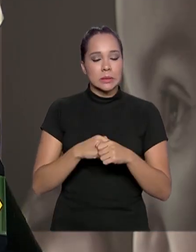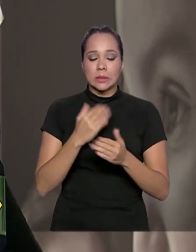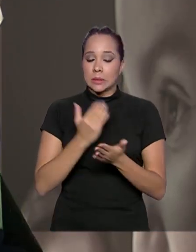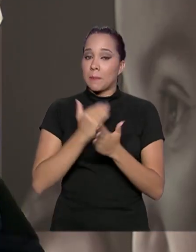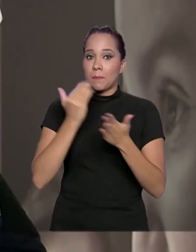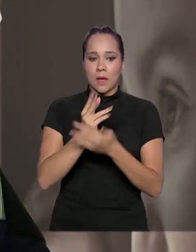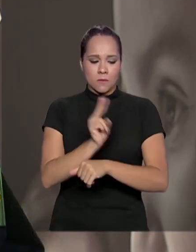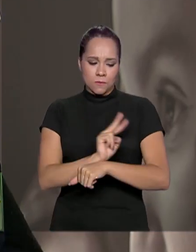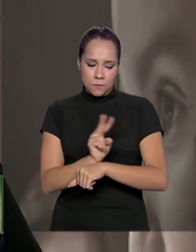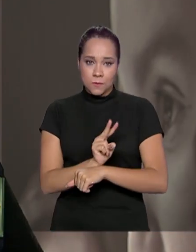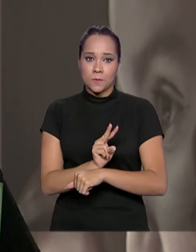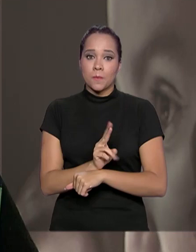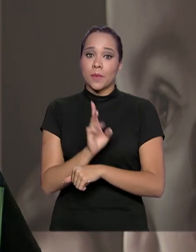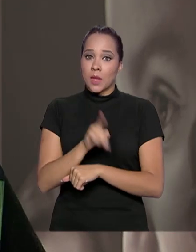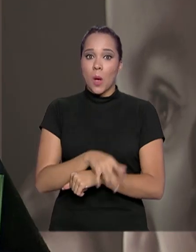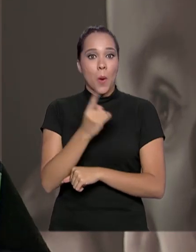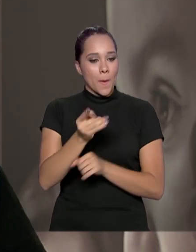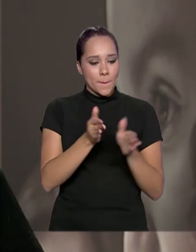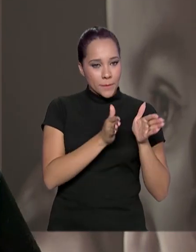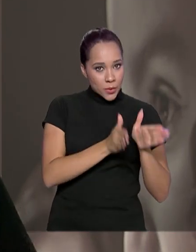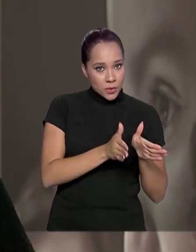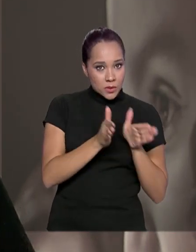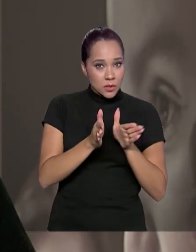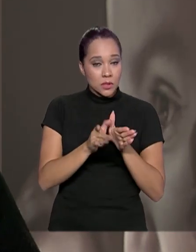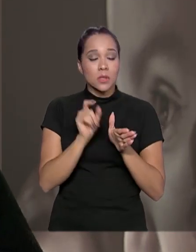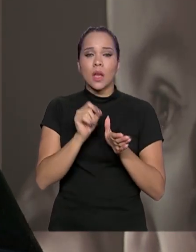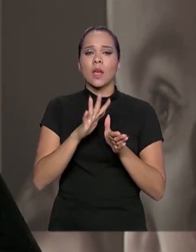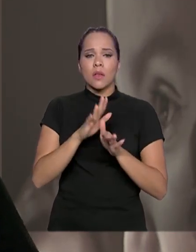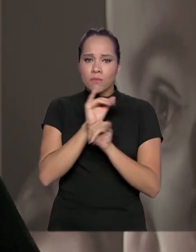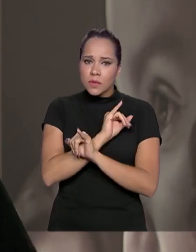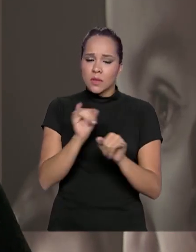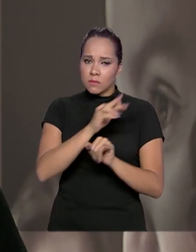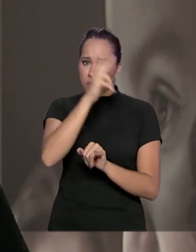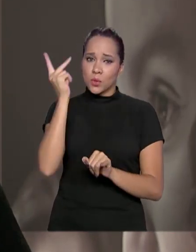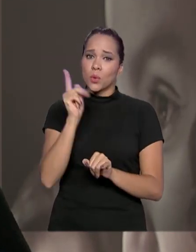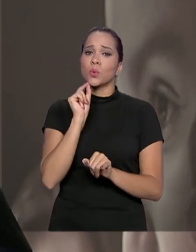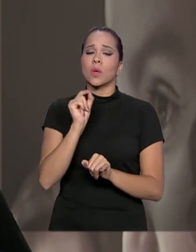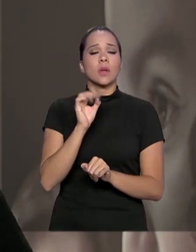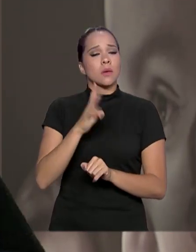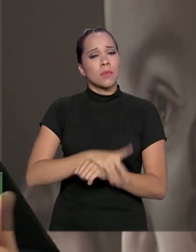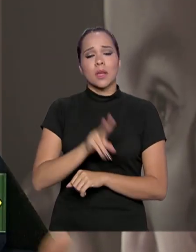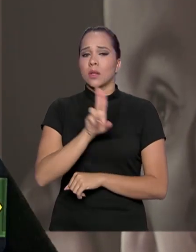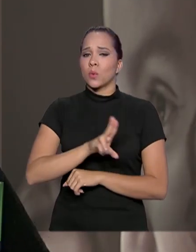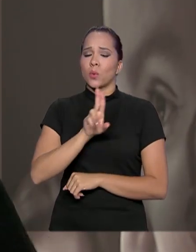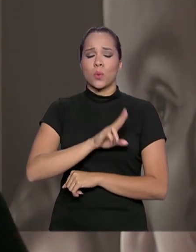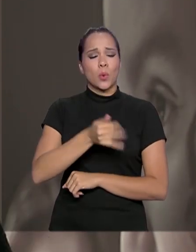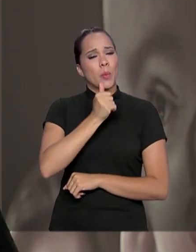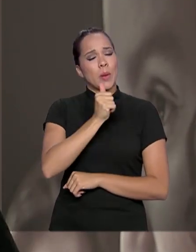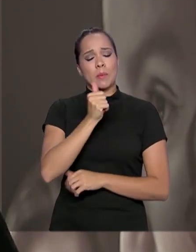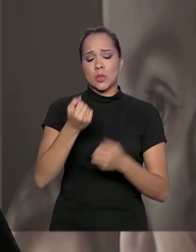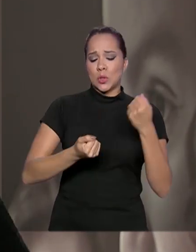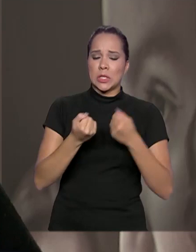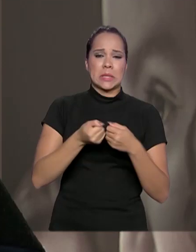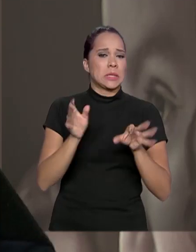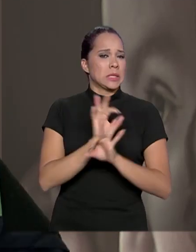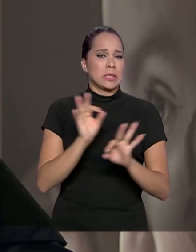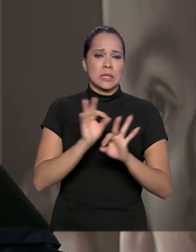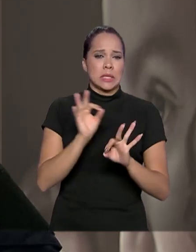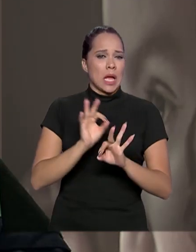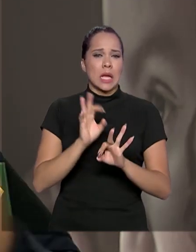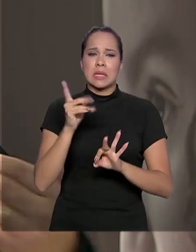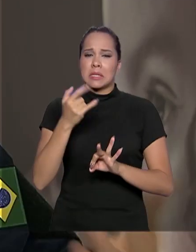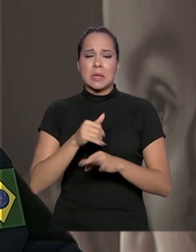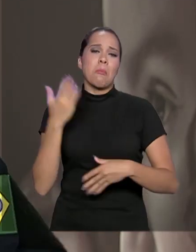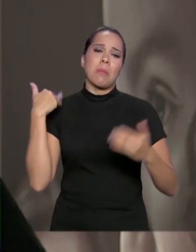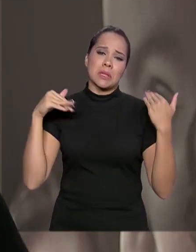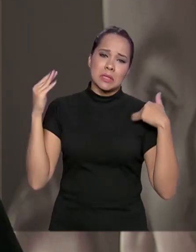fiscalização é um dos processos, mas o que a gente quer é sensibilizar as pessoas efetivamente para que não usem álcool ao dirigir um veículo, seja